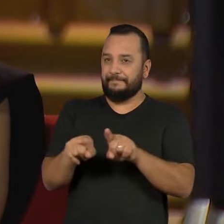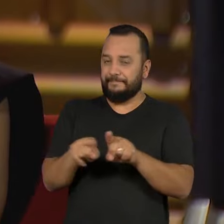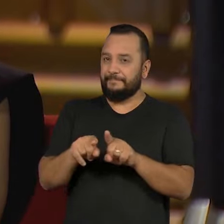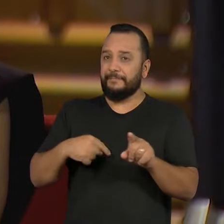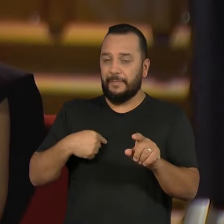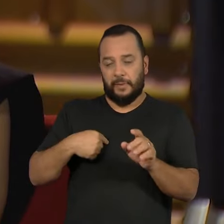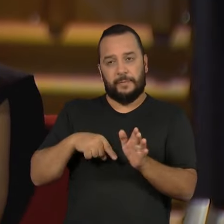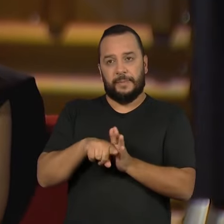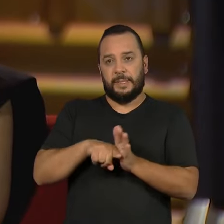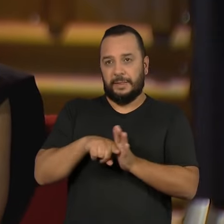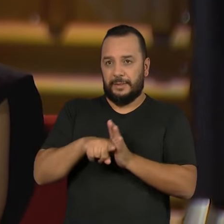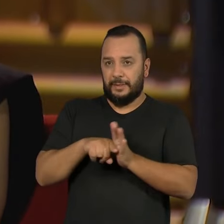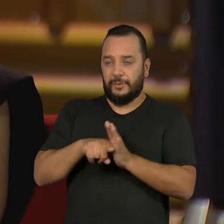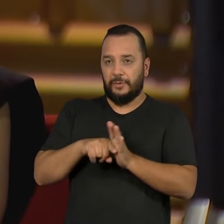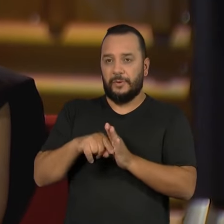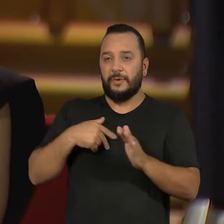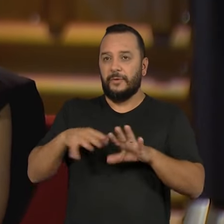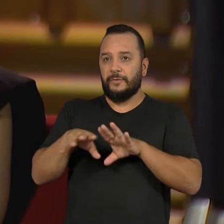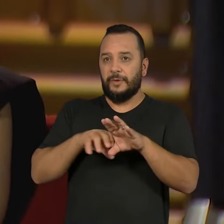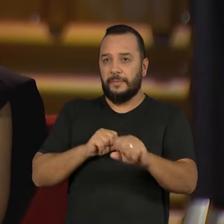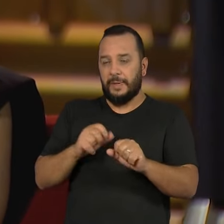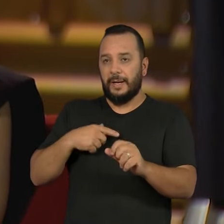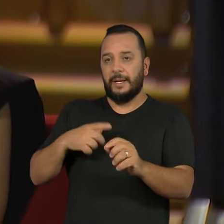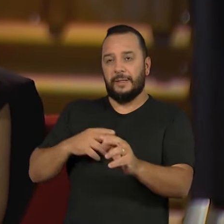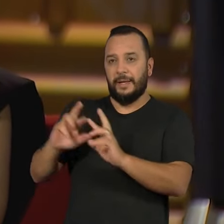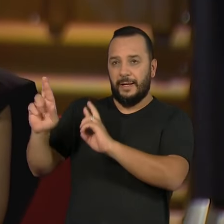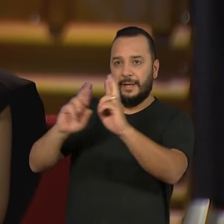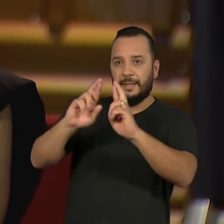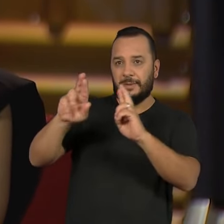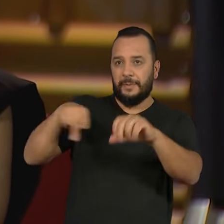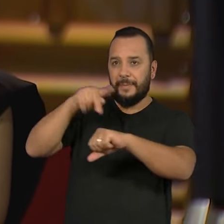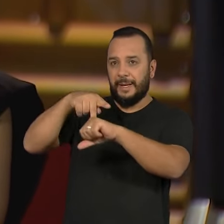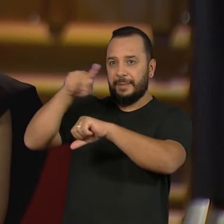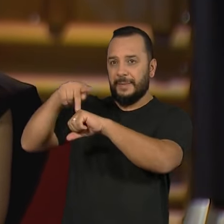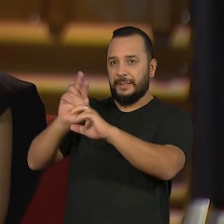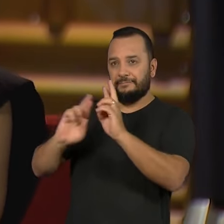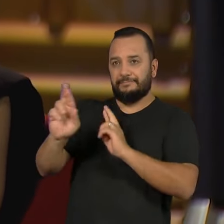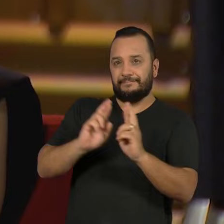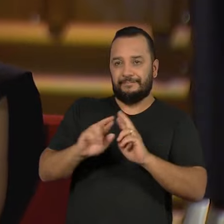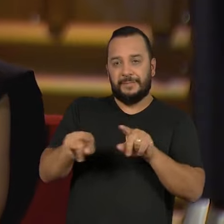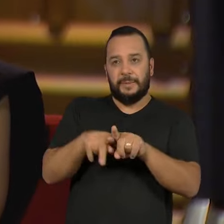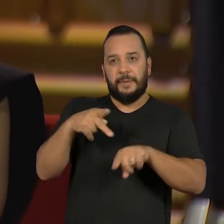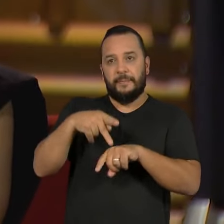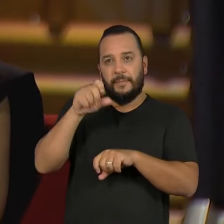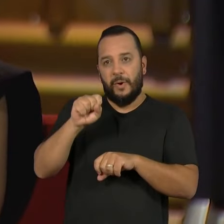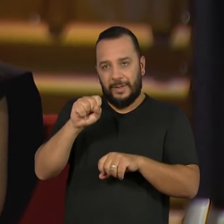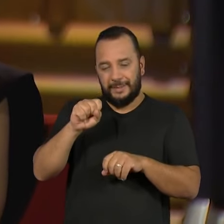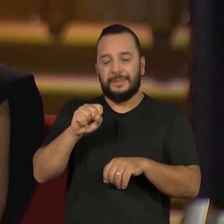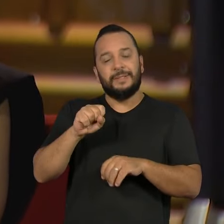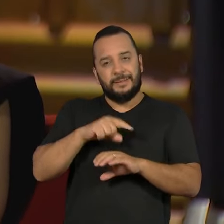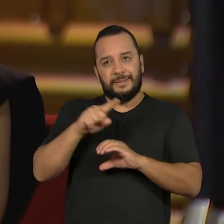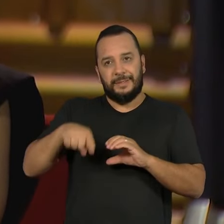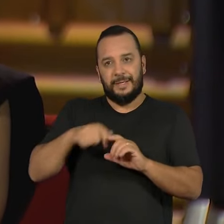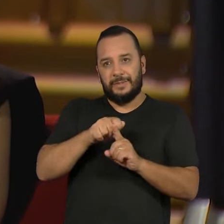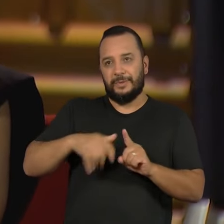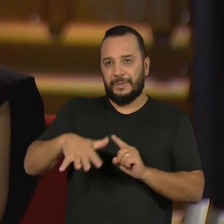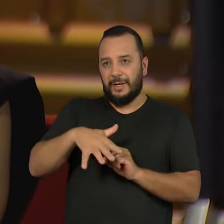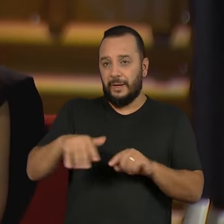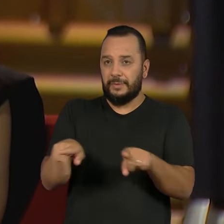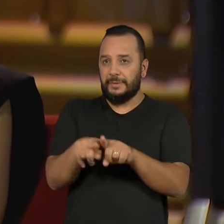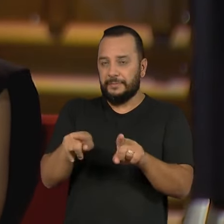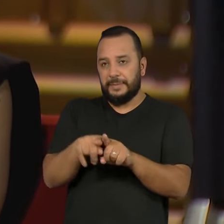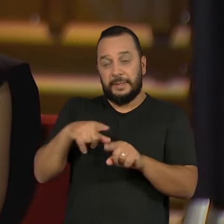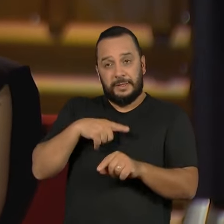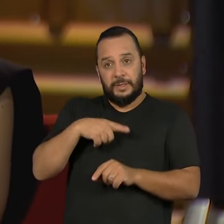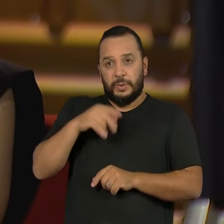formada em relações internacionais com pós--graduação em Ciências Sociais sempre fui uma curiosa das